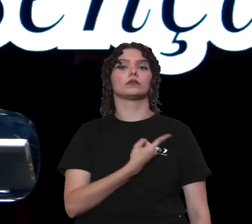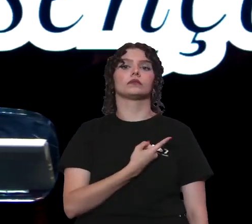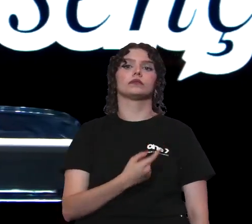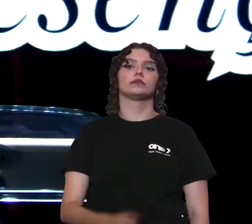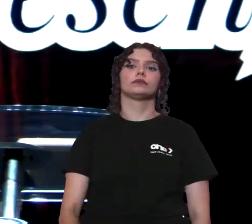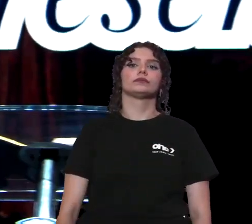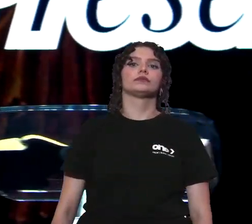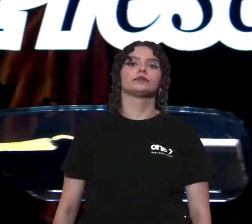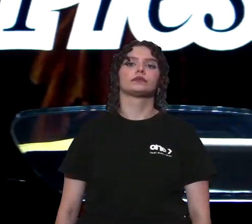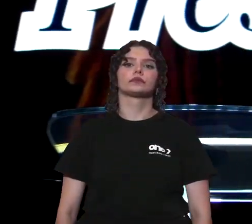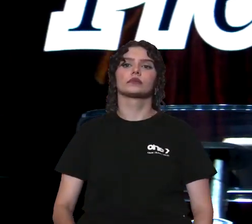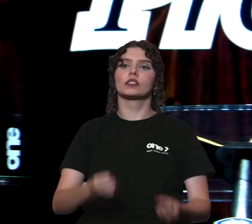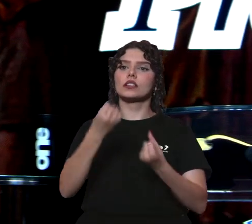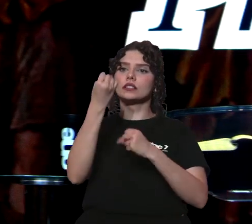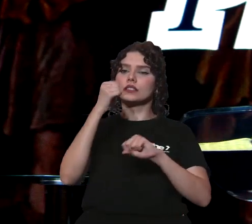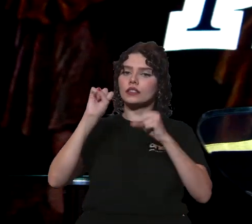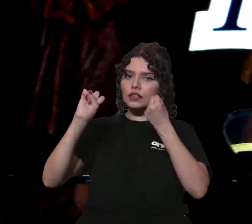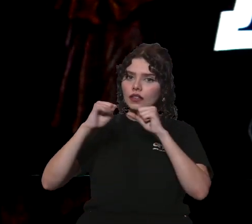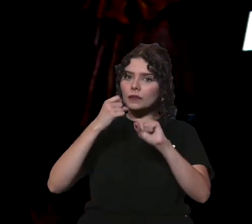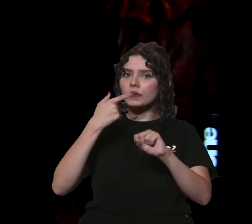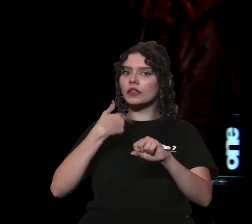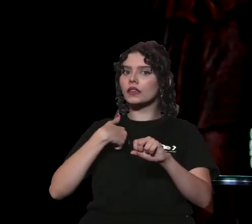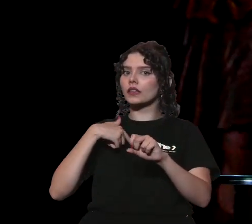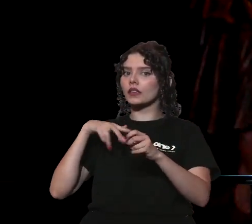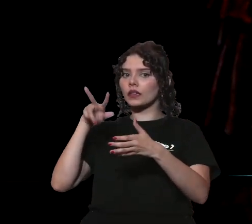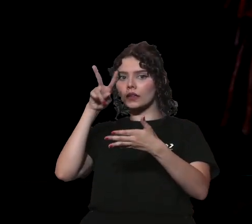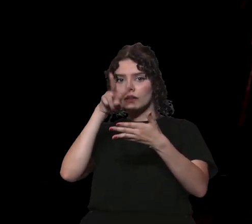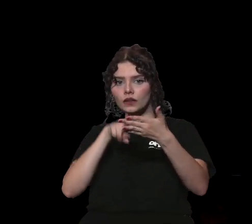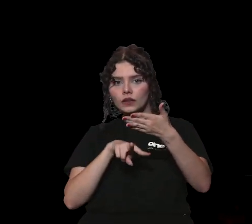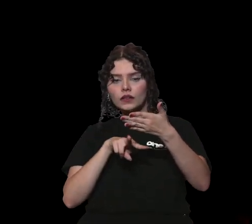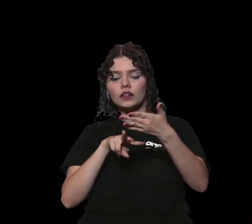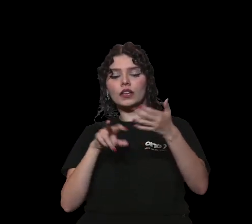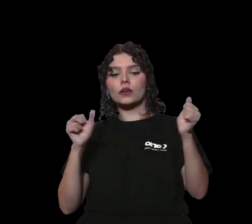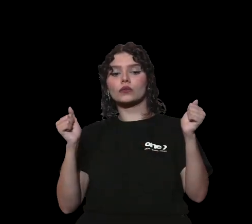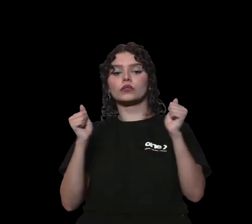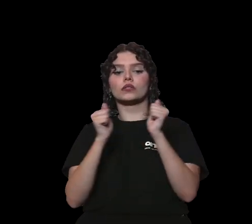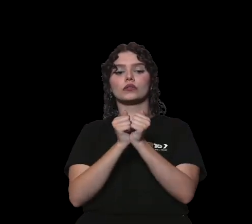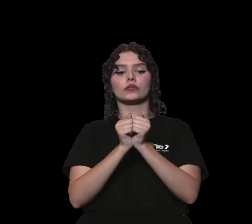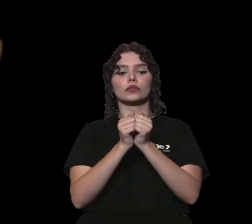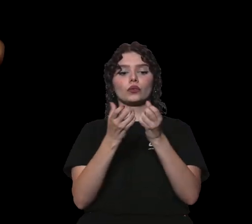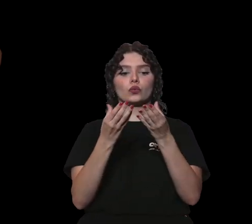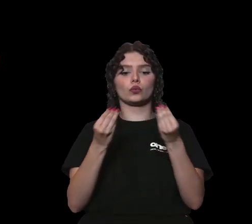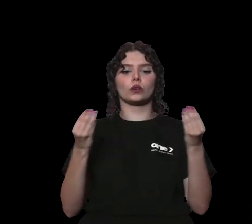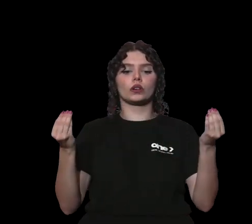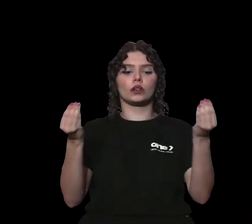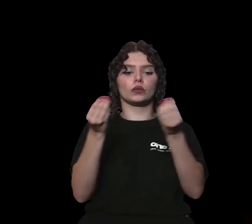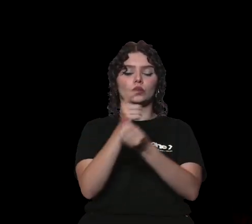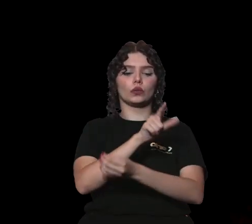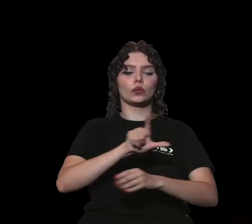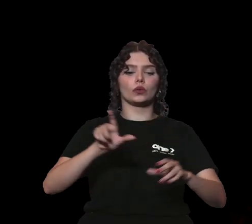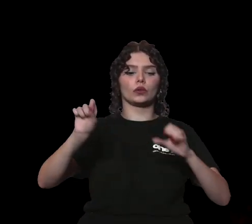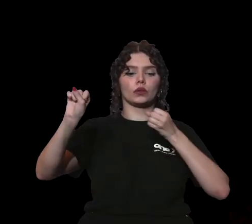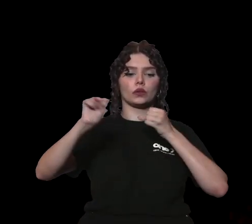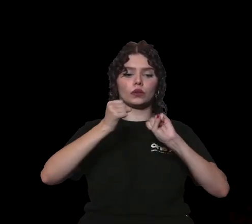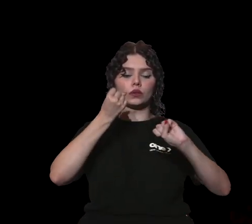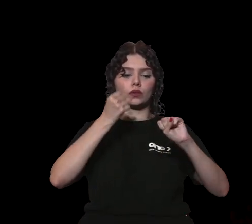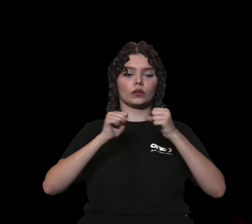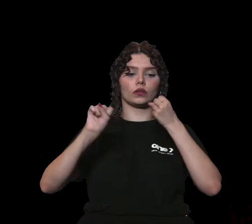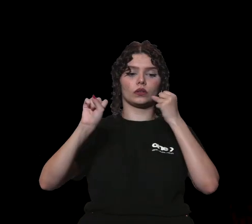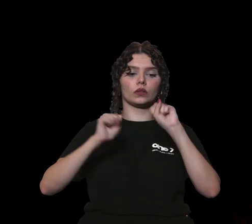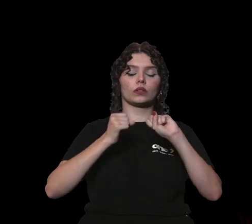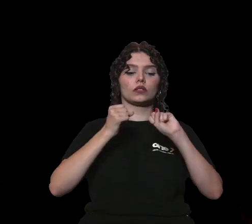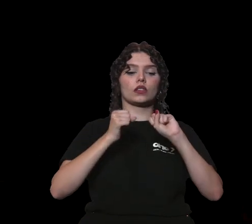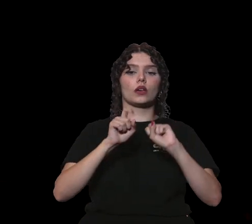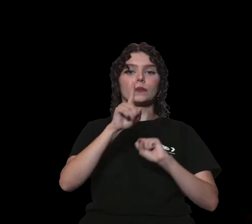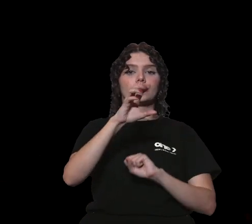Esse salmo que eu li, na verdade é a junção de vários salmos. É a junção do Salmo 105, do